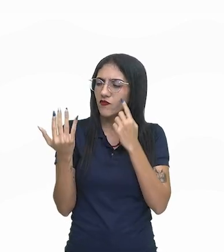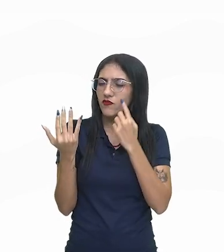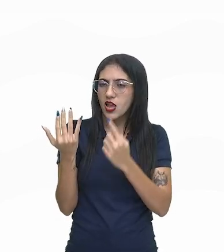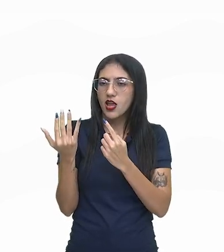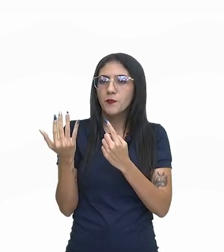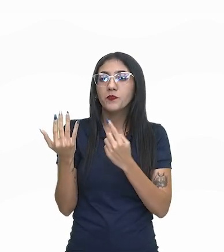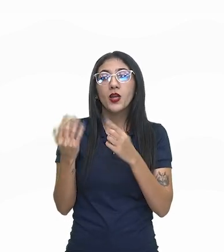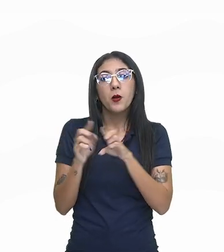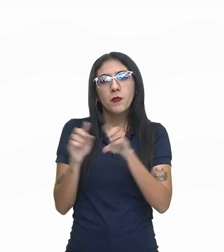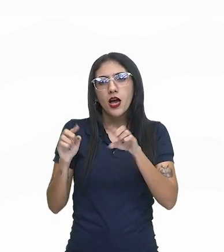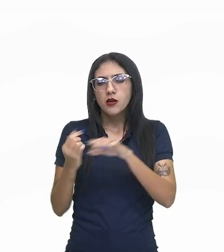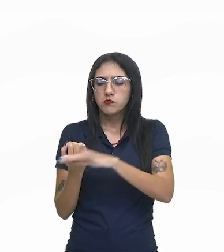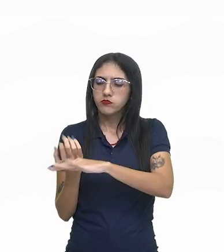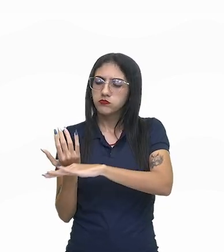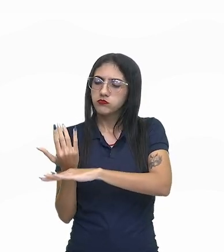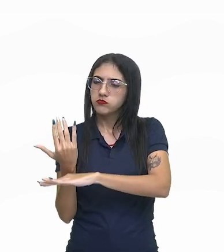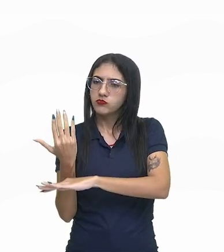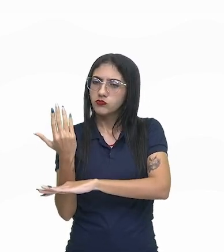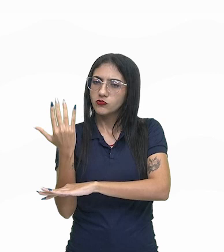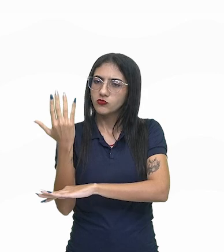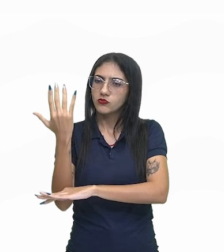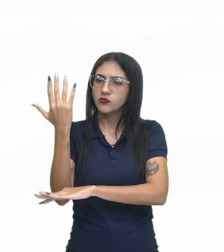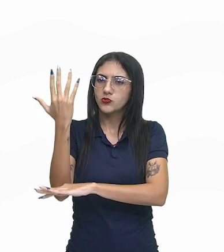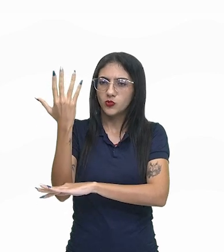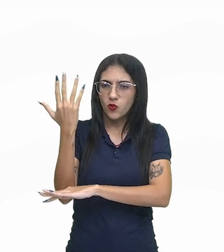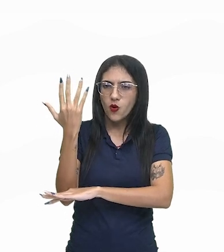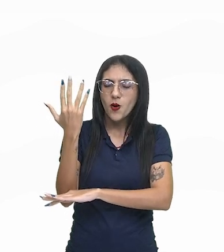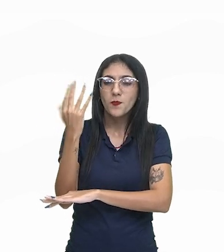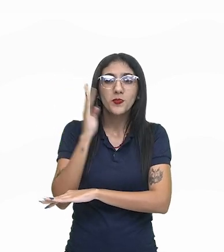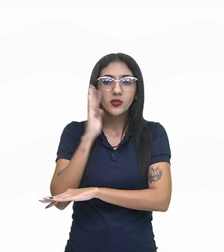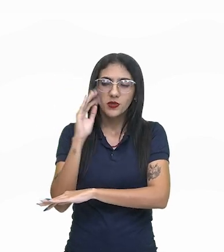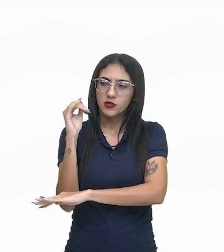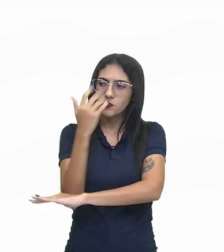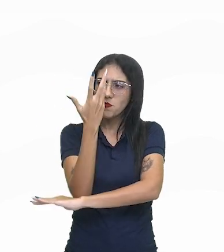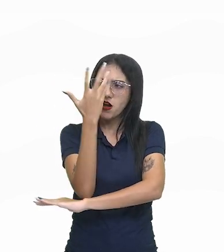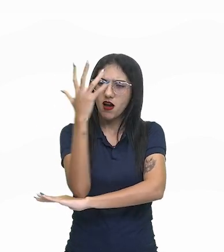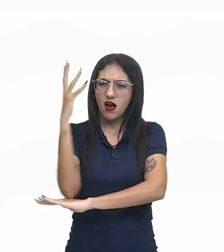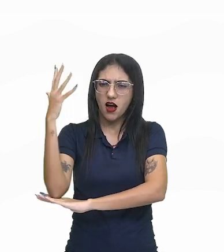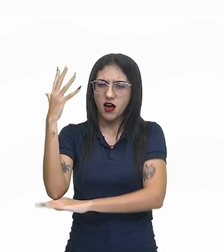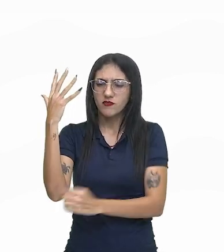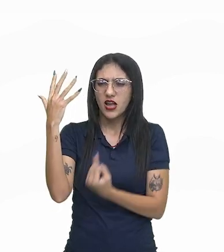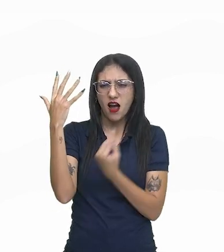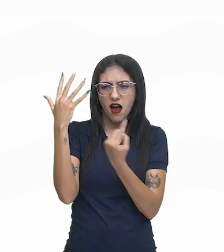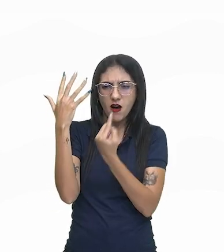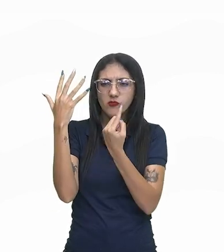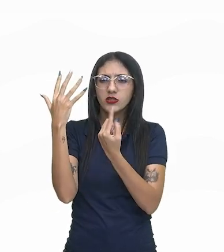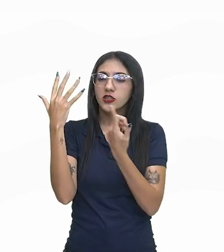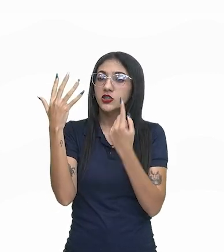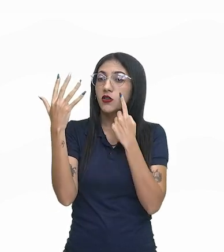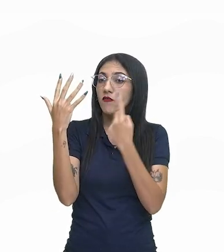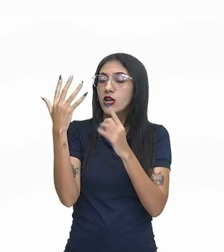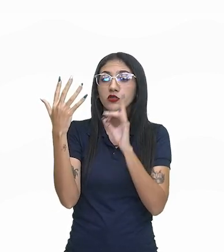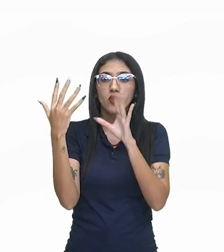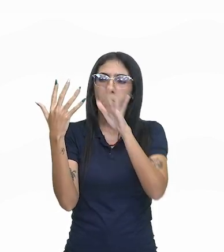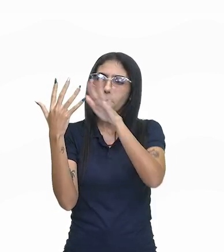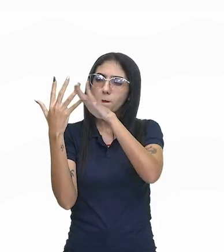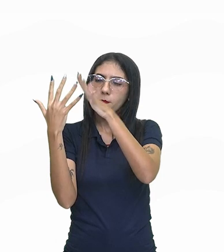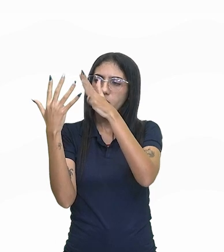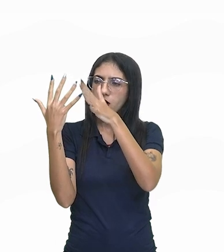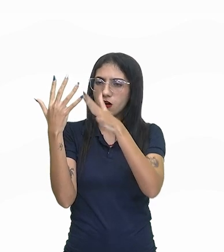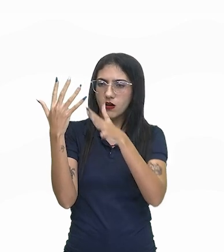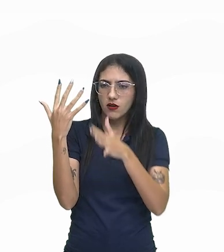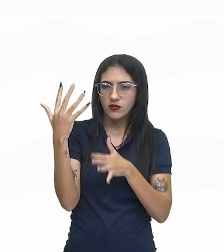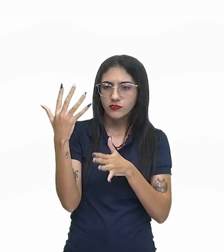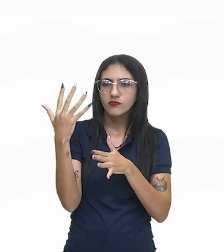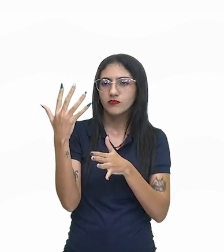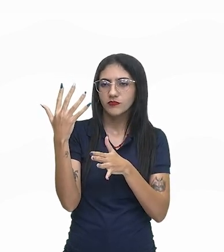Mas na fase adulta, da maioria das plantas, principalmente as arbóreas, a concentração de cloroplastos vai estar presente